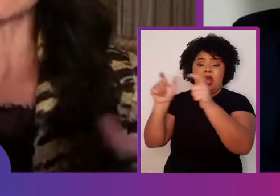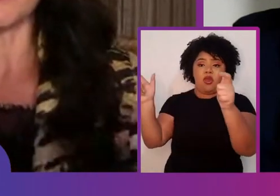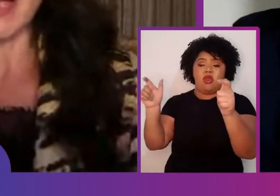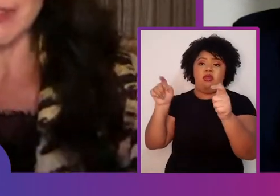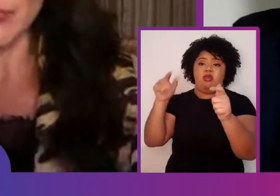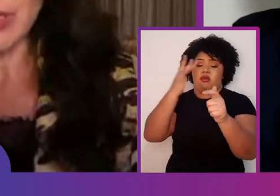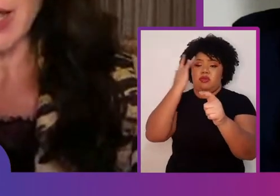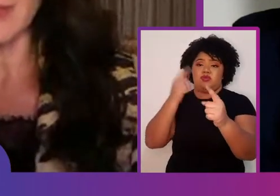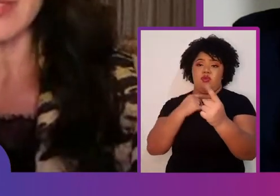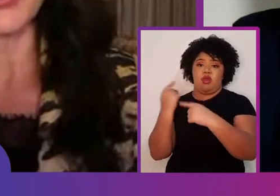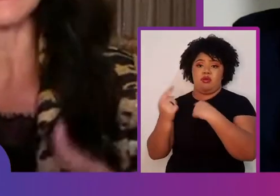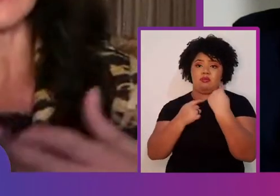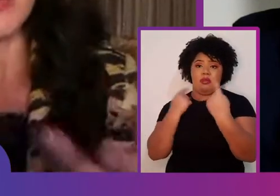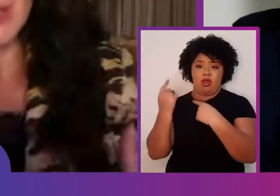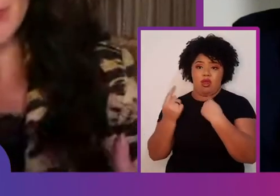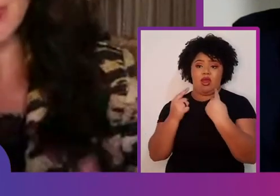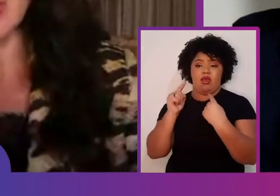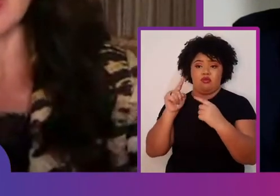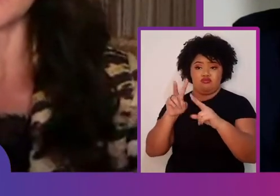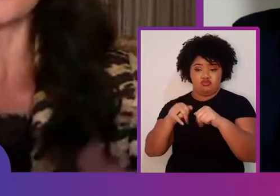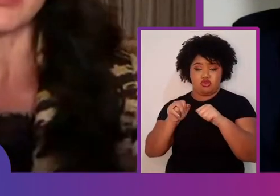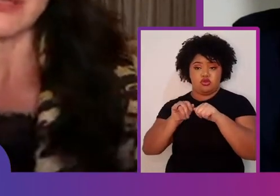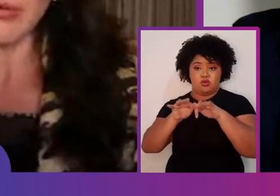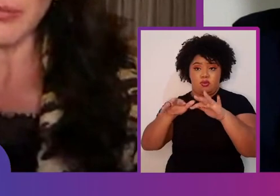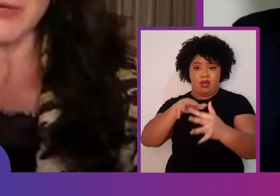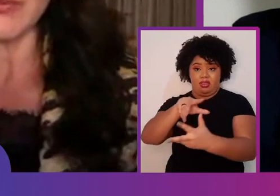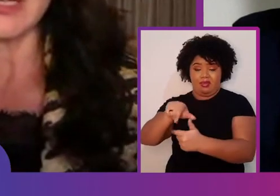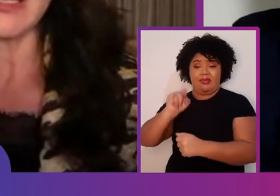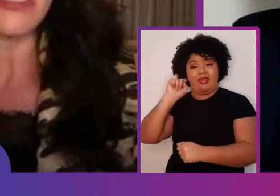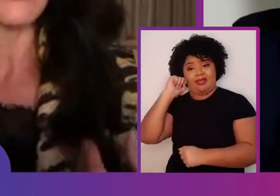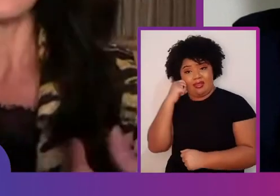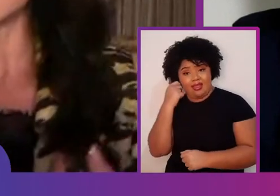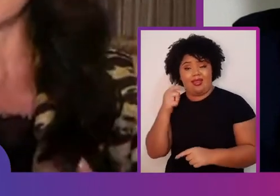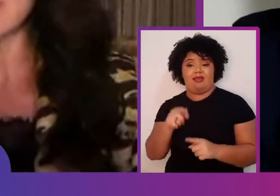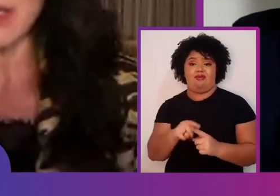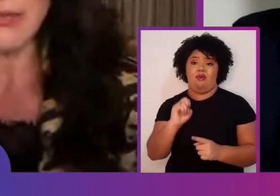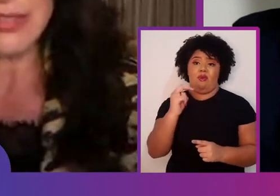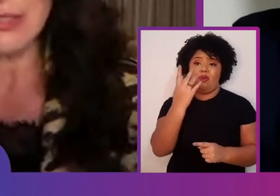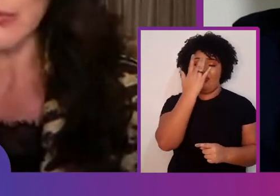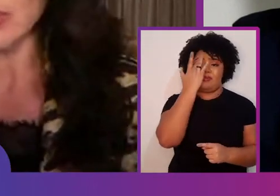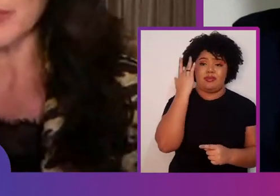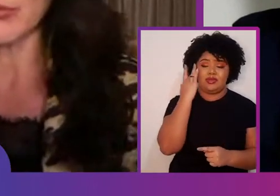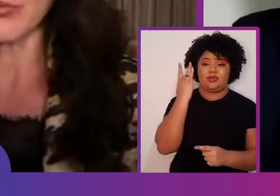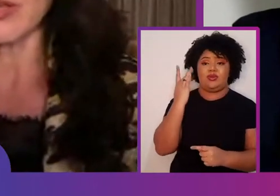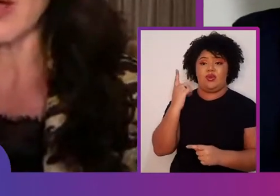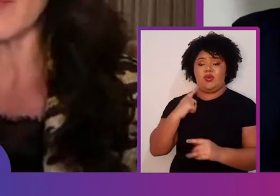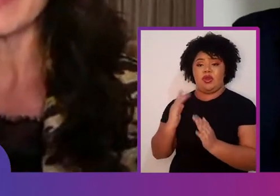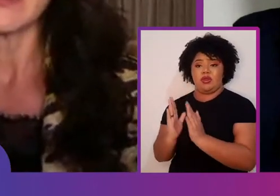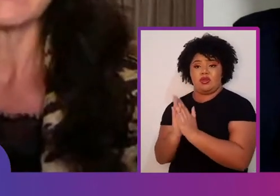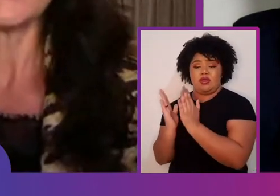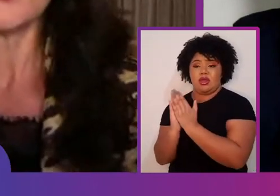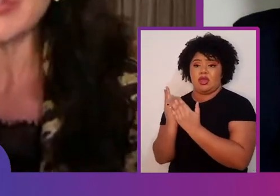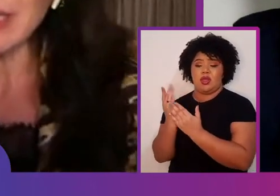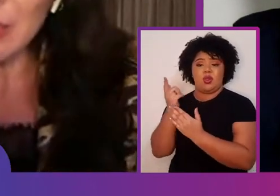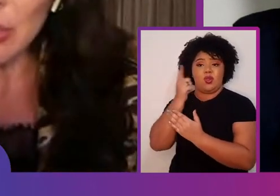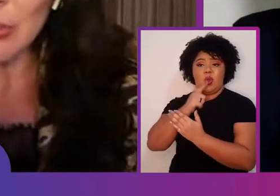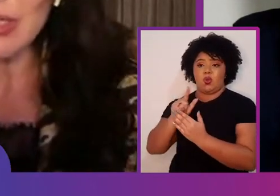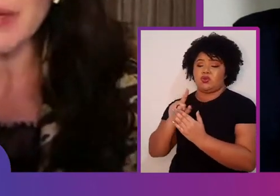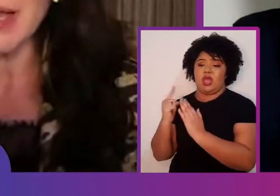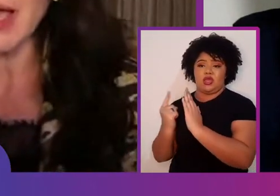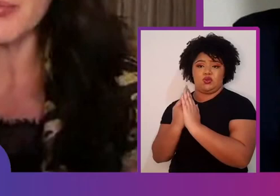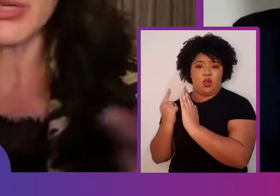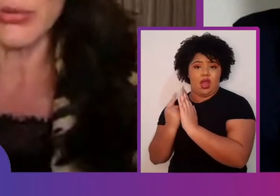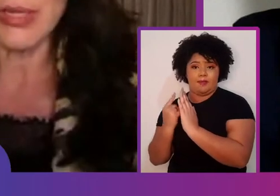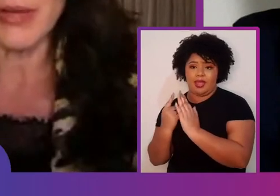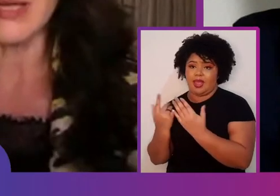as pessoas mais vulneráveis, porque têm menos dinheiro, porque estão em periferias, não conseguem fazer isolamento social, não conseguem